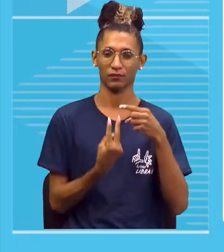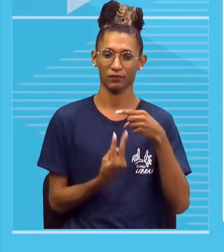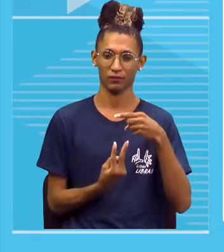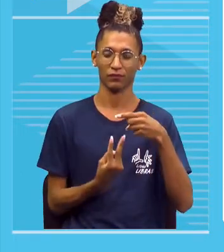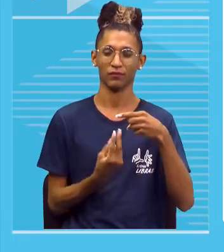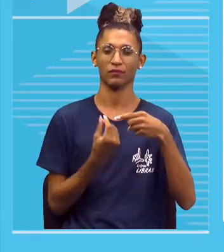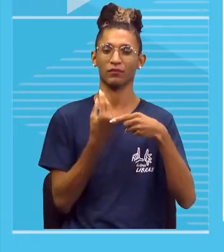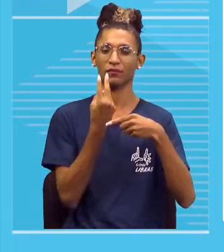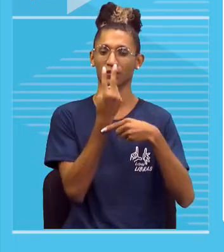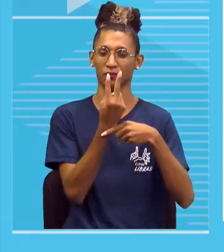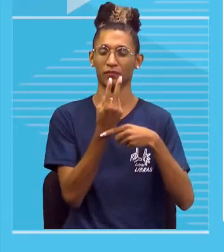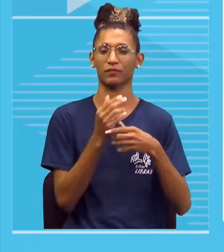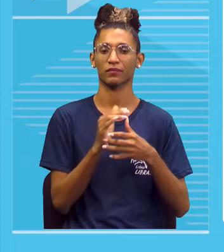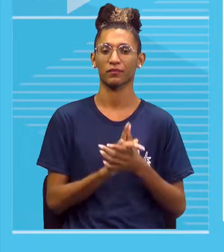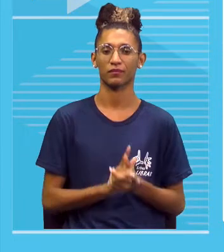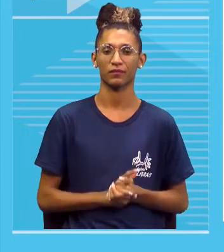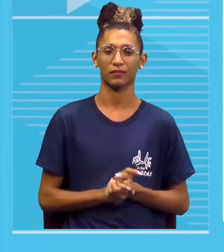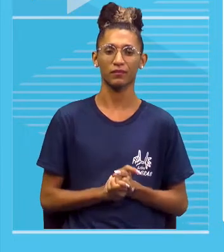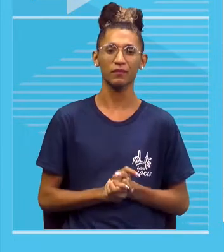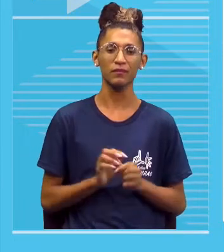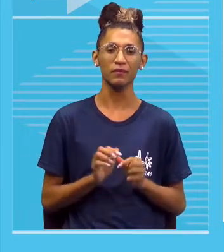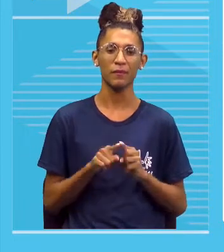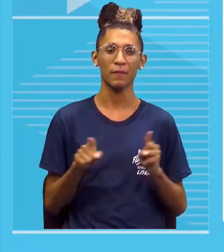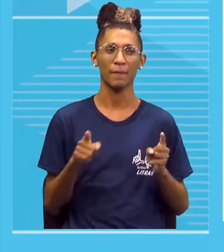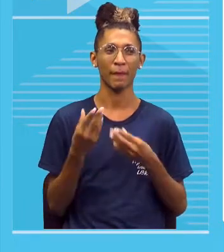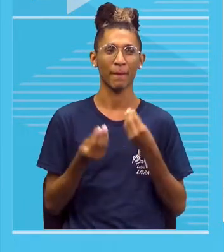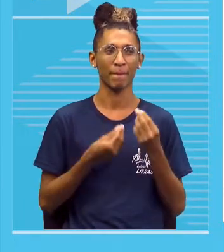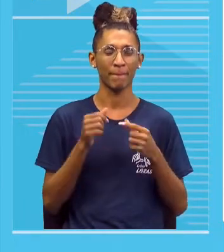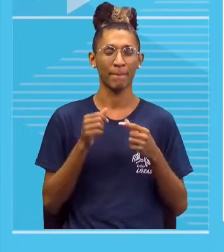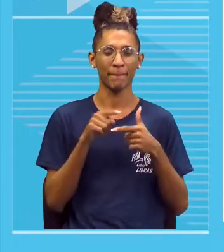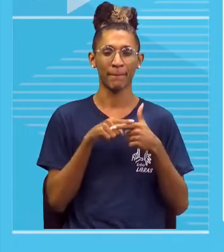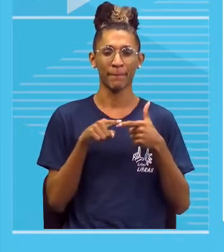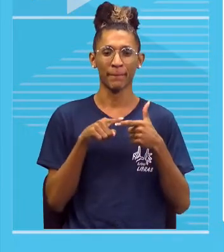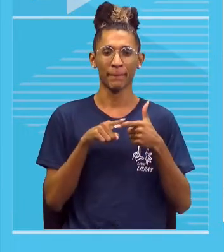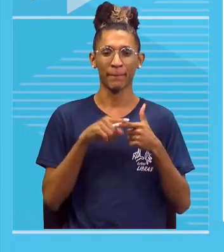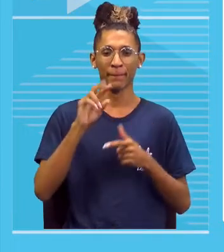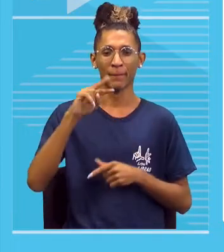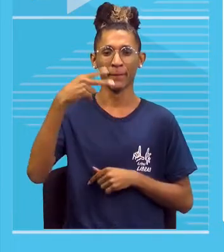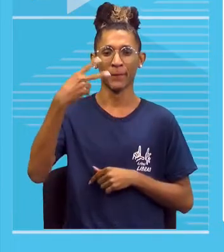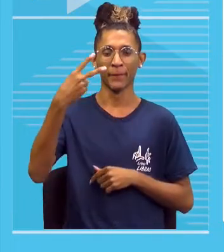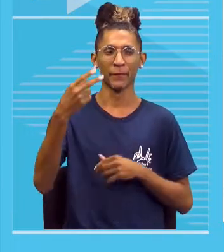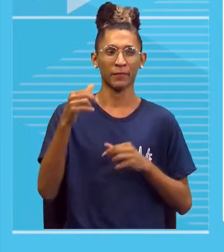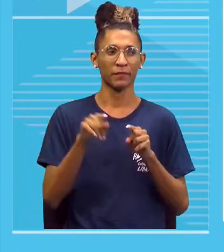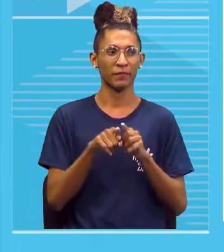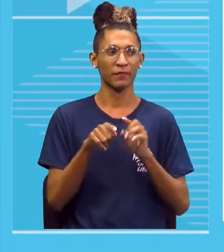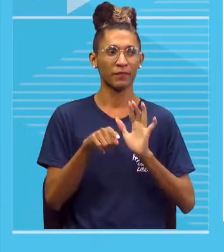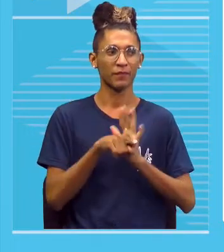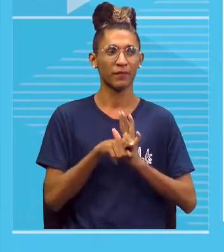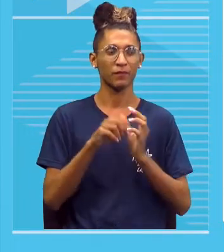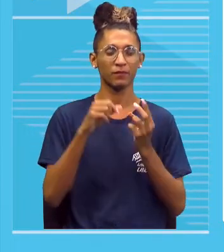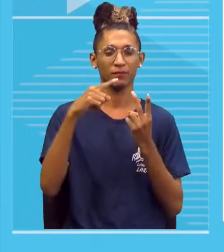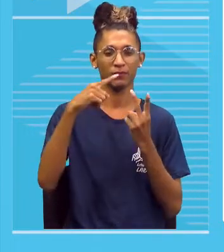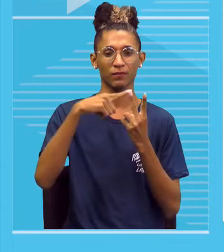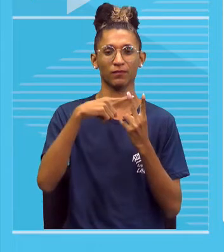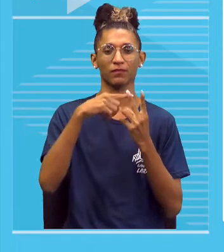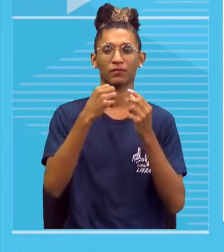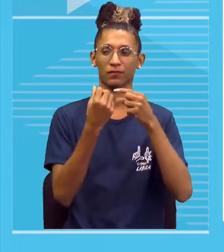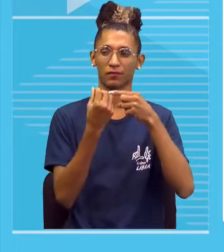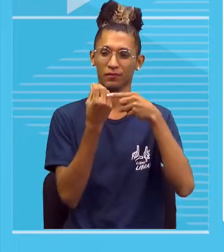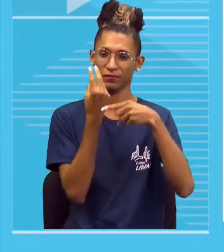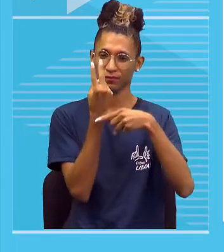menos raiz de 2 sobre 2 né como é cosseno ao quadrado menos raiz de 2 sobre 2 ao quadrado